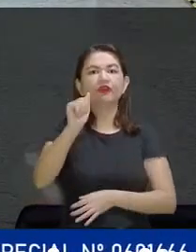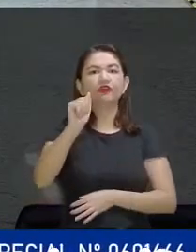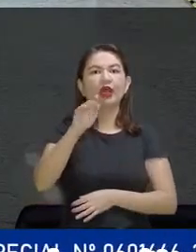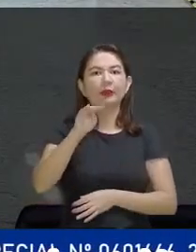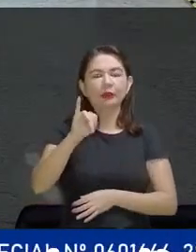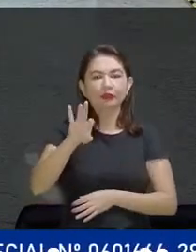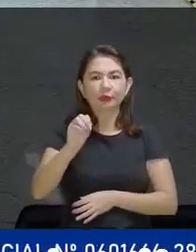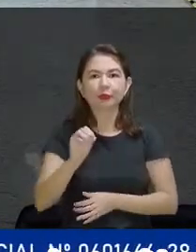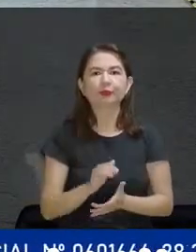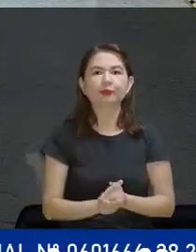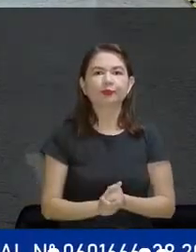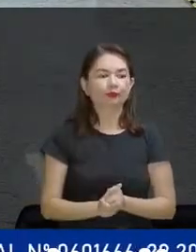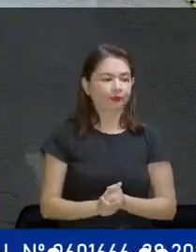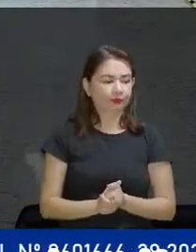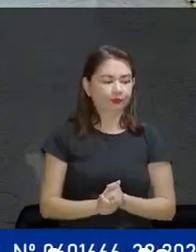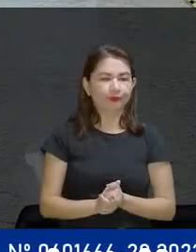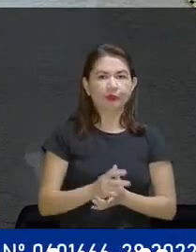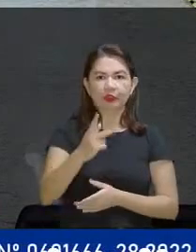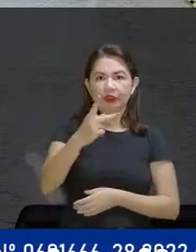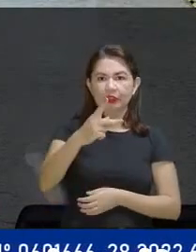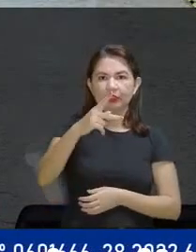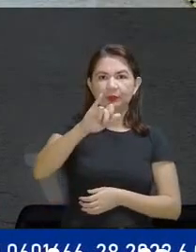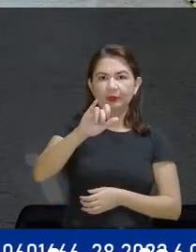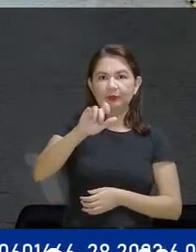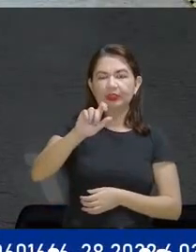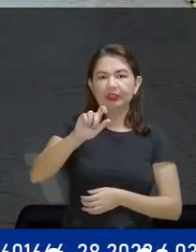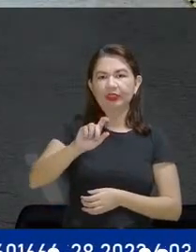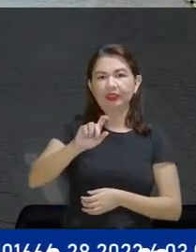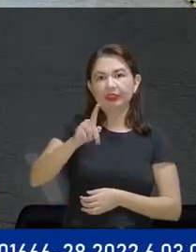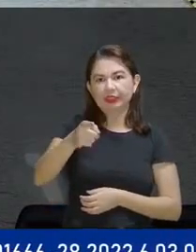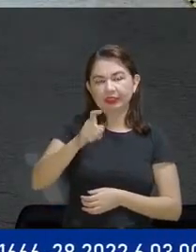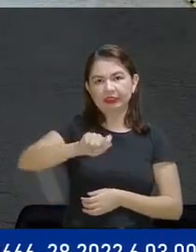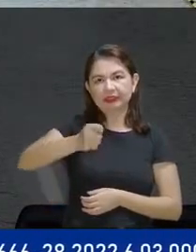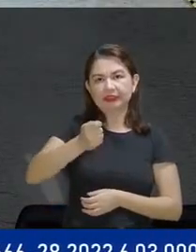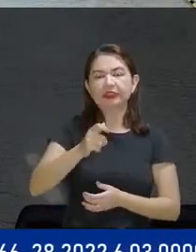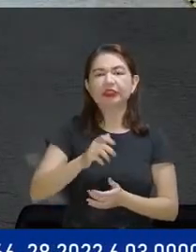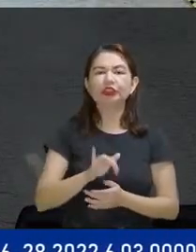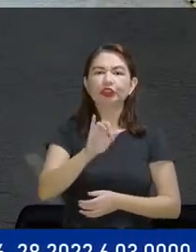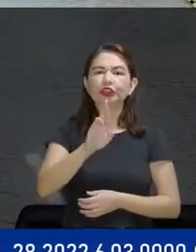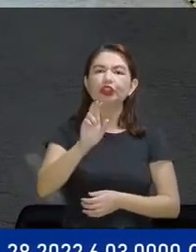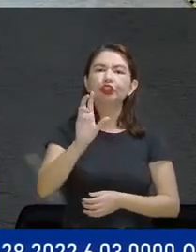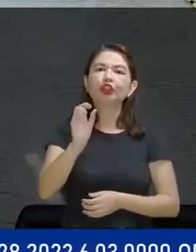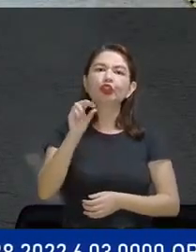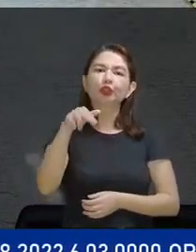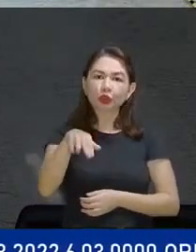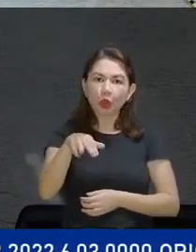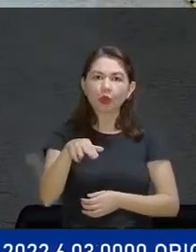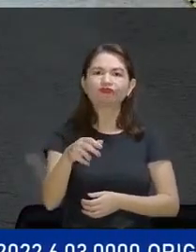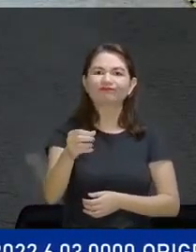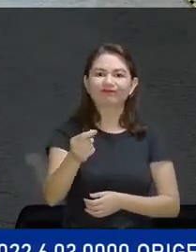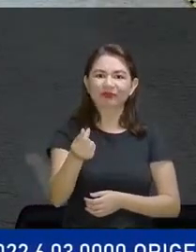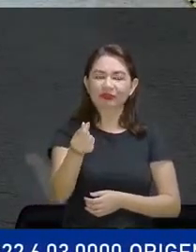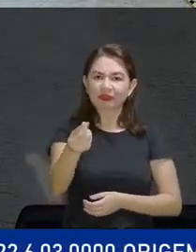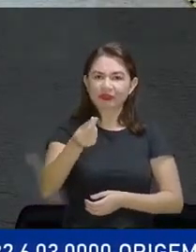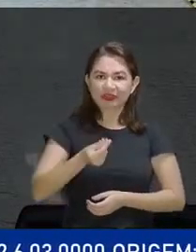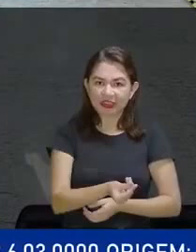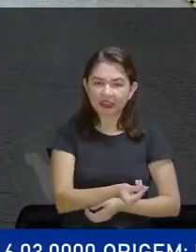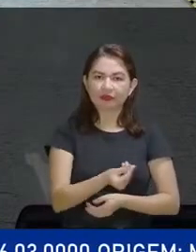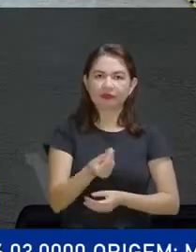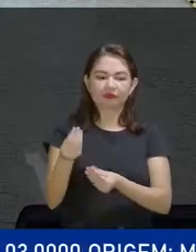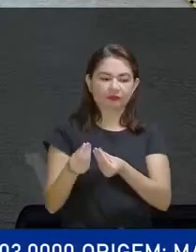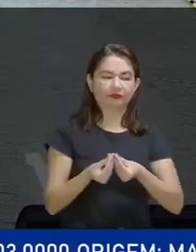solicitando e recebendo a chave Pix de Irlon, o que indica que ele recebia pagamentos oriundos do candidato em